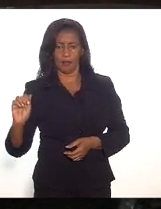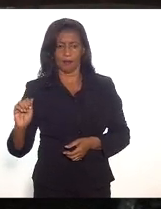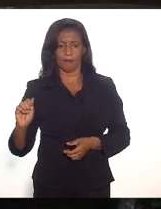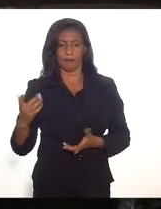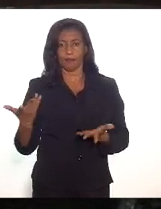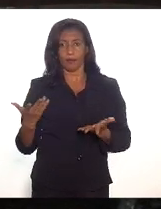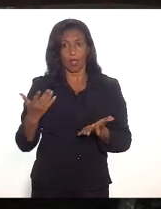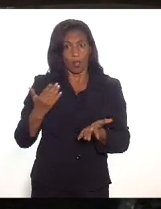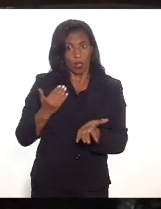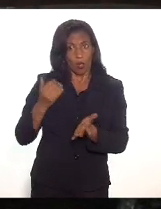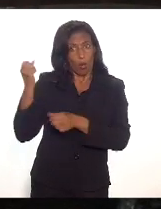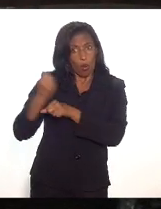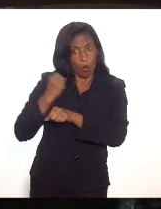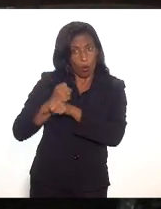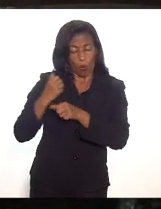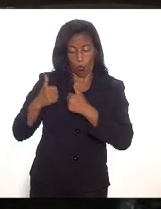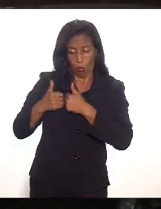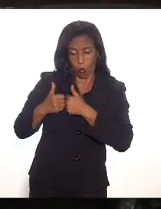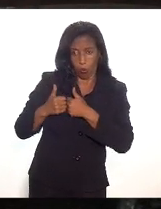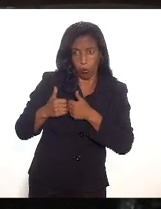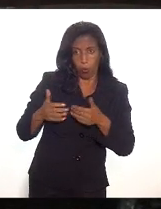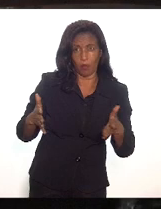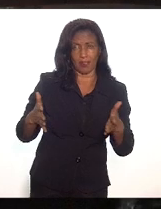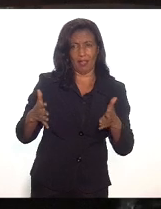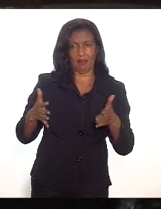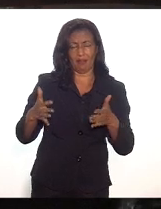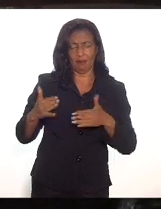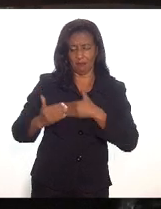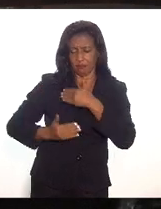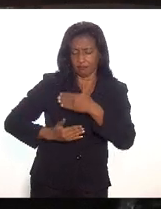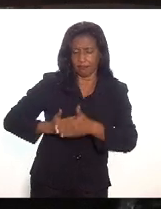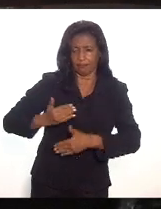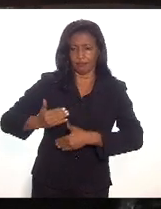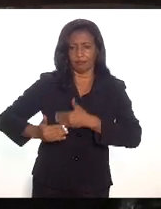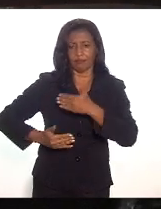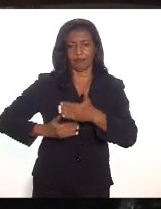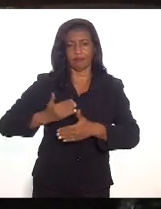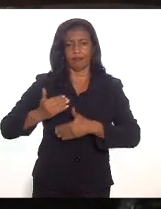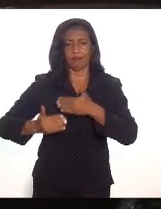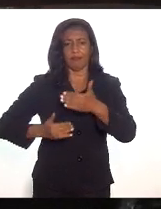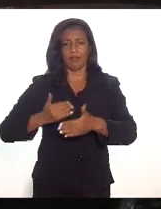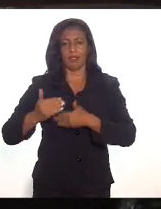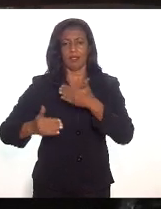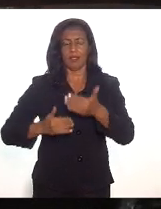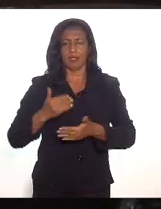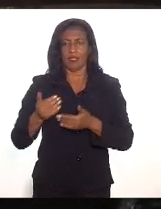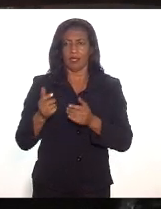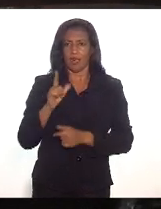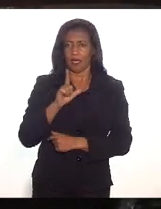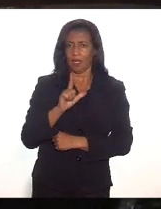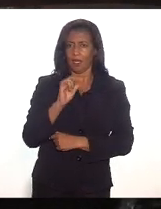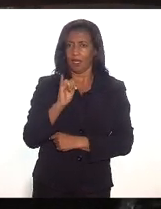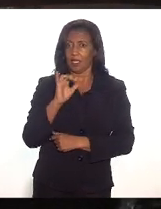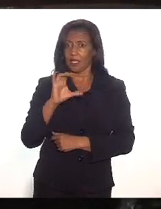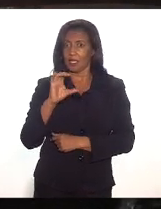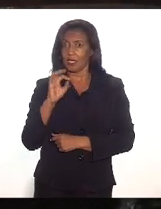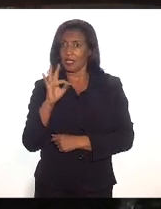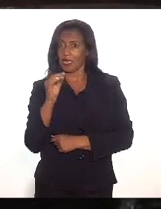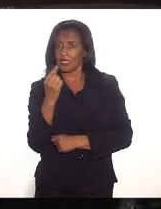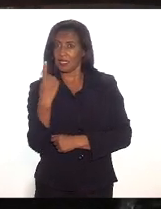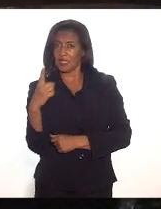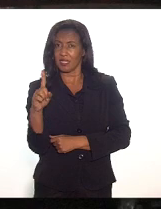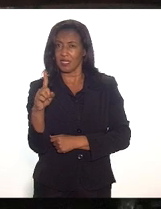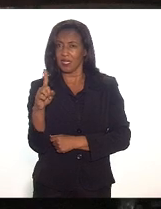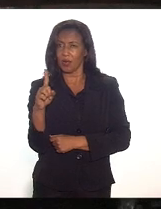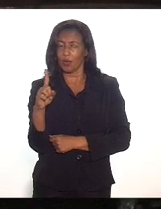começada se arrasta e a licitação de 26 milhões da Rocinha